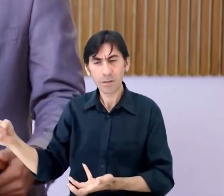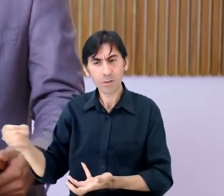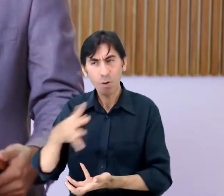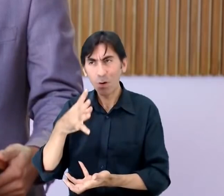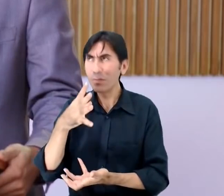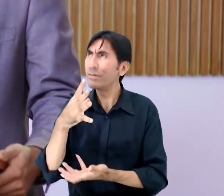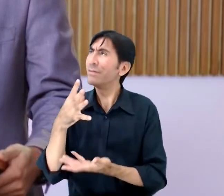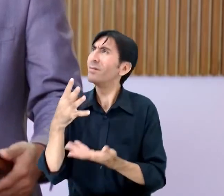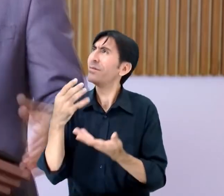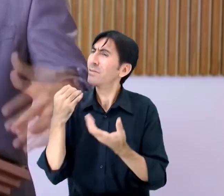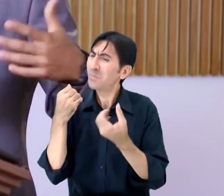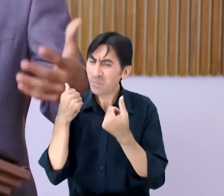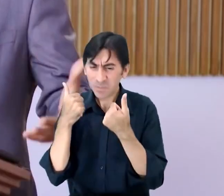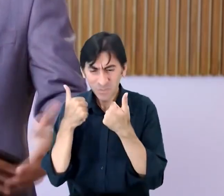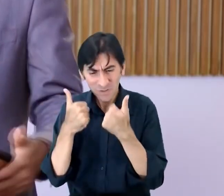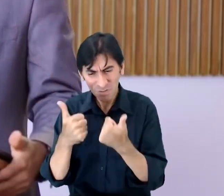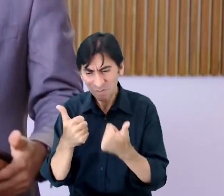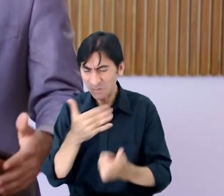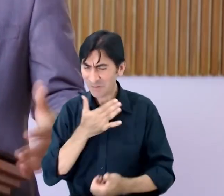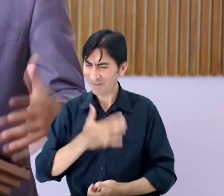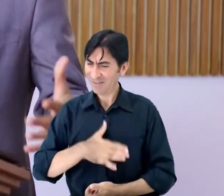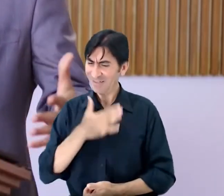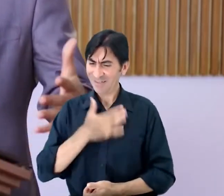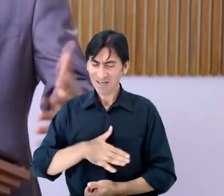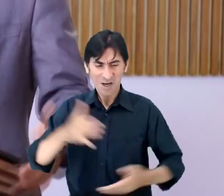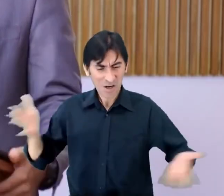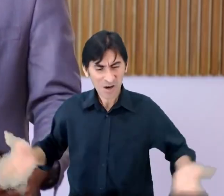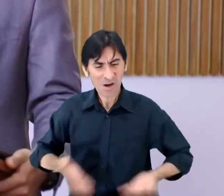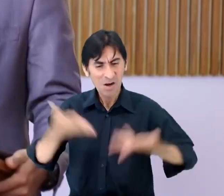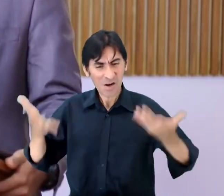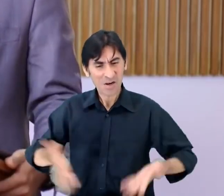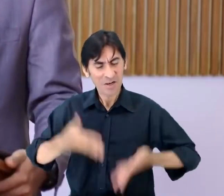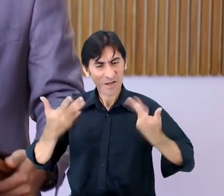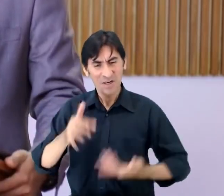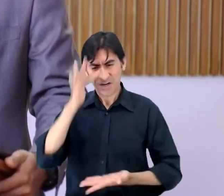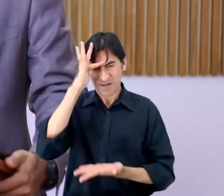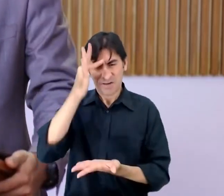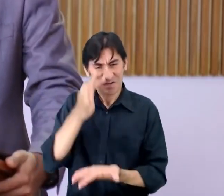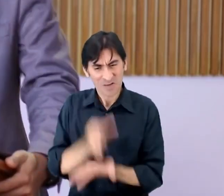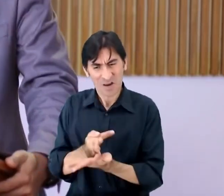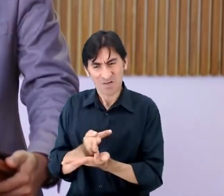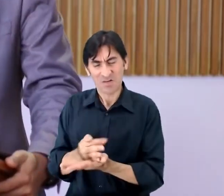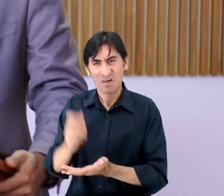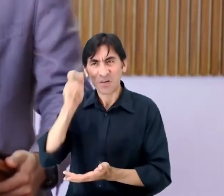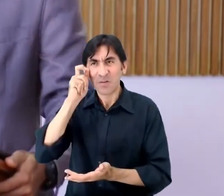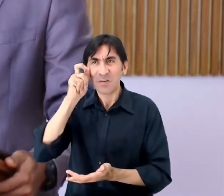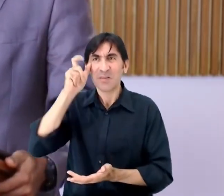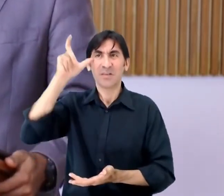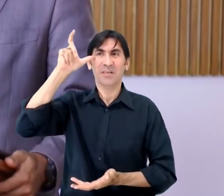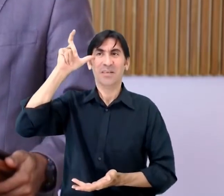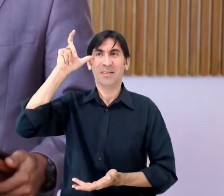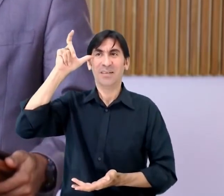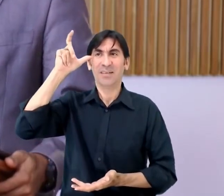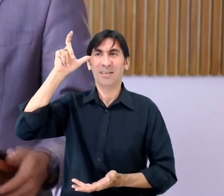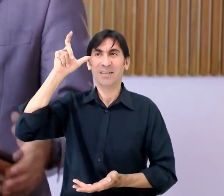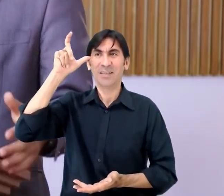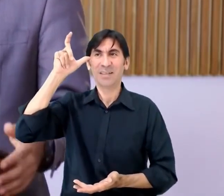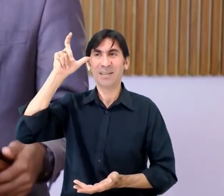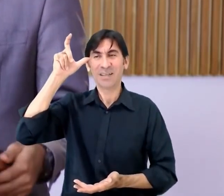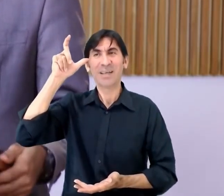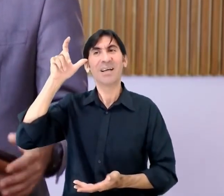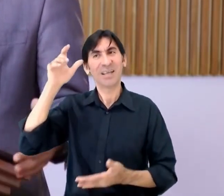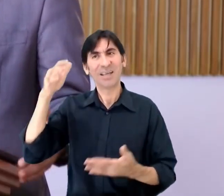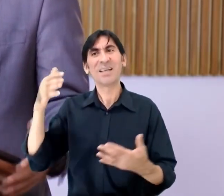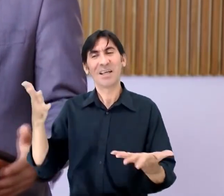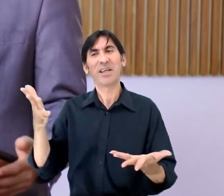bom nós lermos essa mensagem, isso nos motiva, isso aquece a nossa alma, não é verdade? Então isso